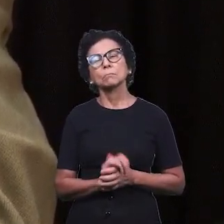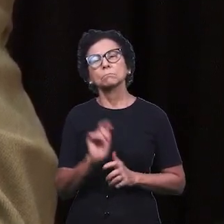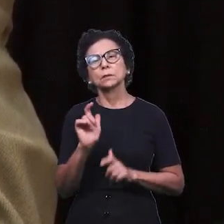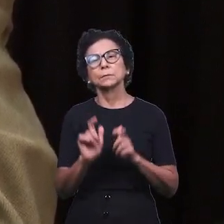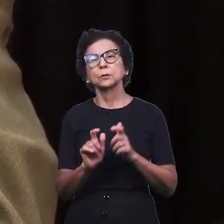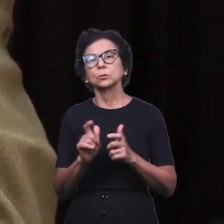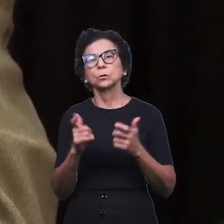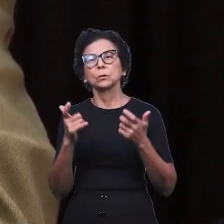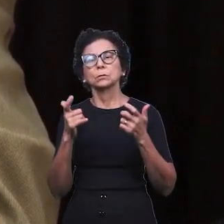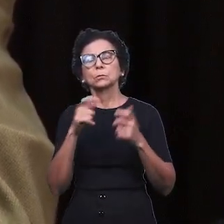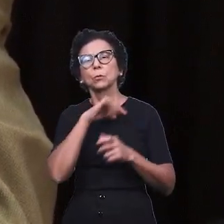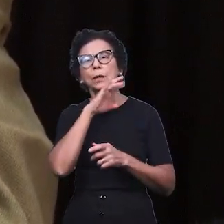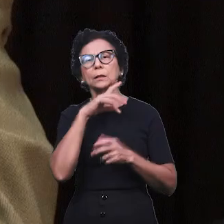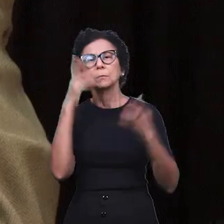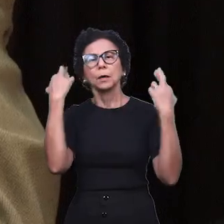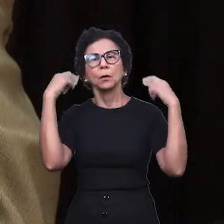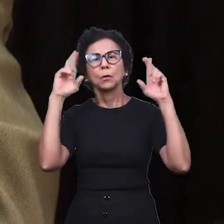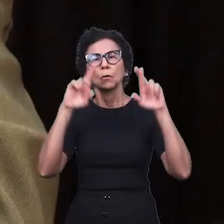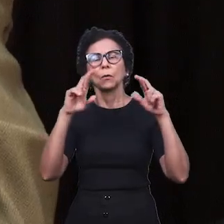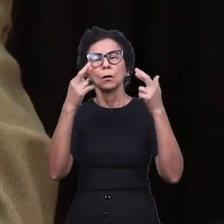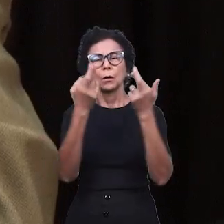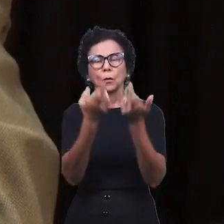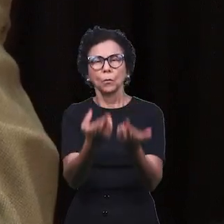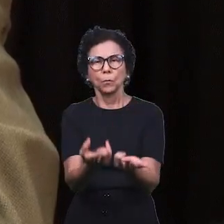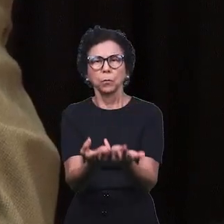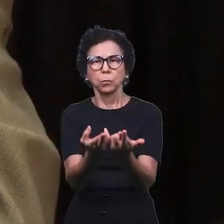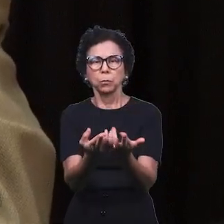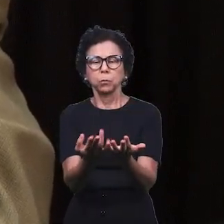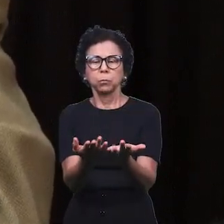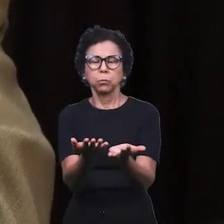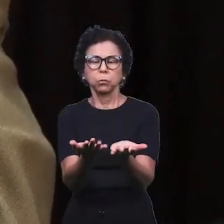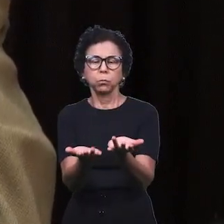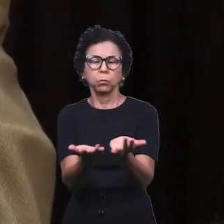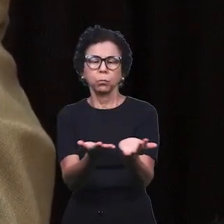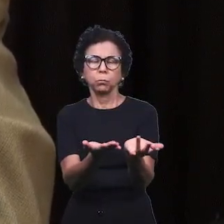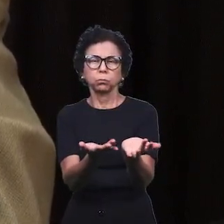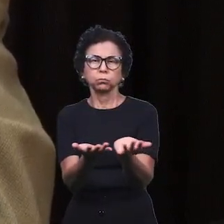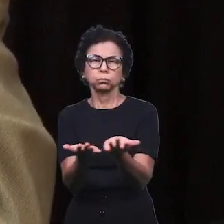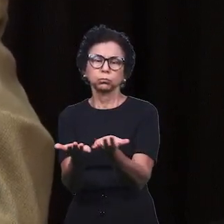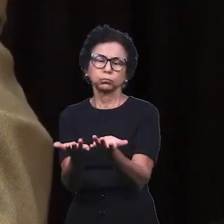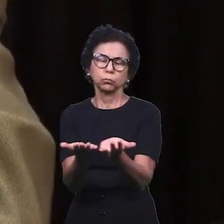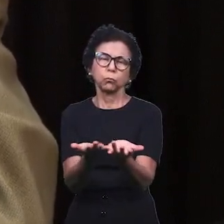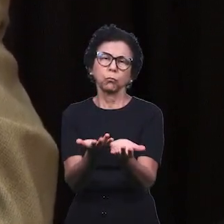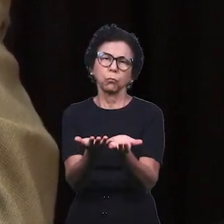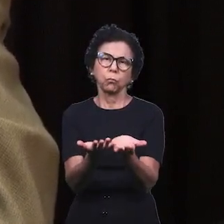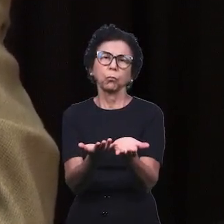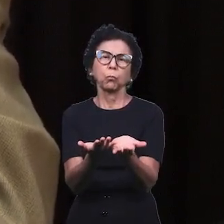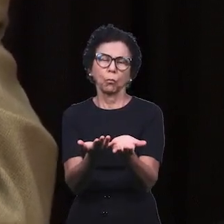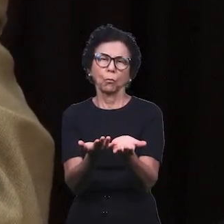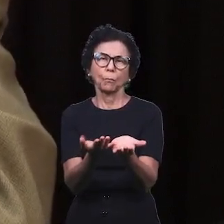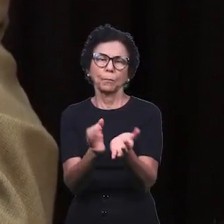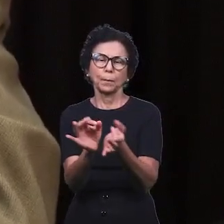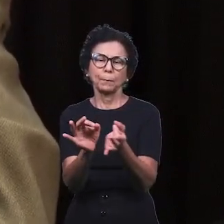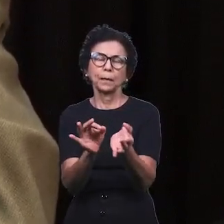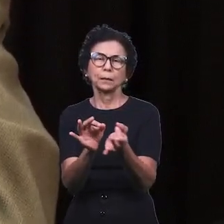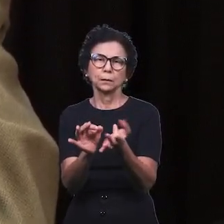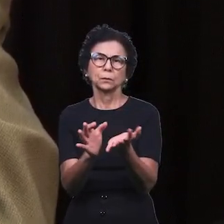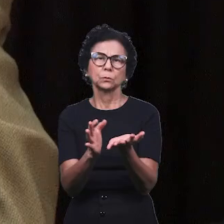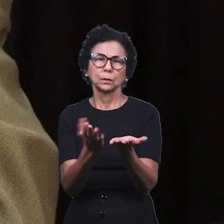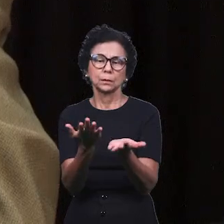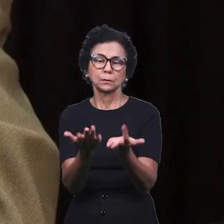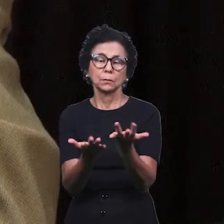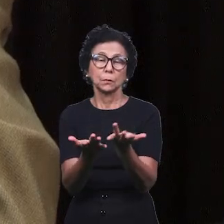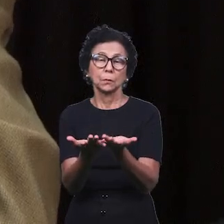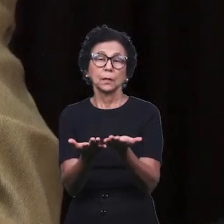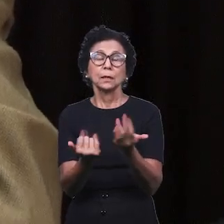a vítima ali simboliza assada no fogo. Assada no fogo. Ela simboliza ali o sacrifício de Jesus, né? Tudo que ele tem feito